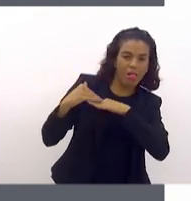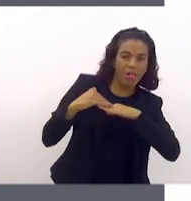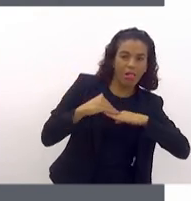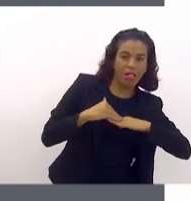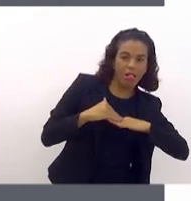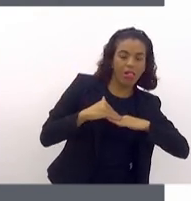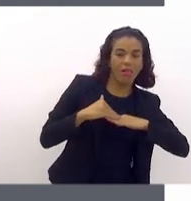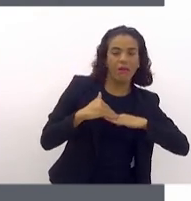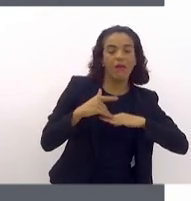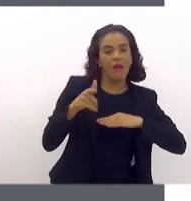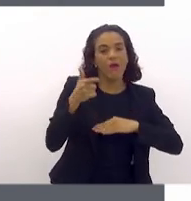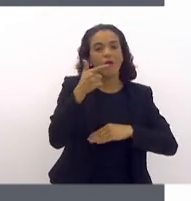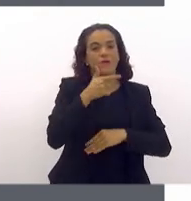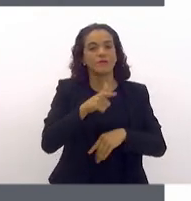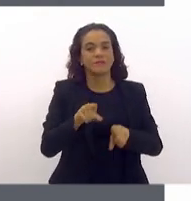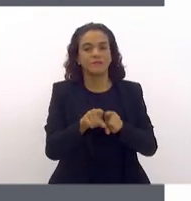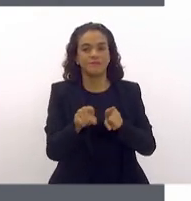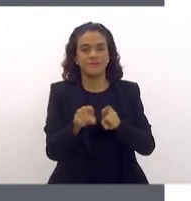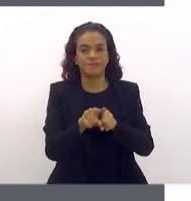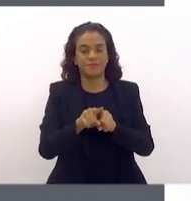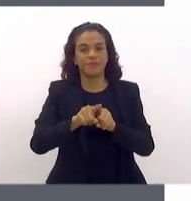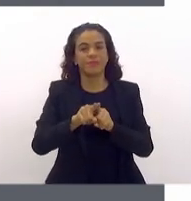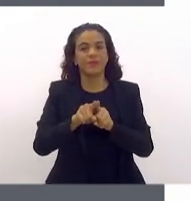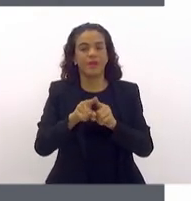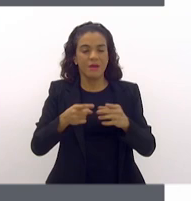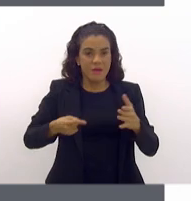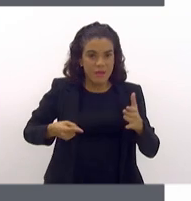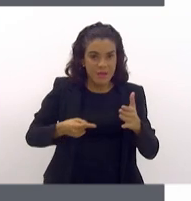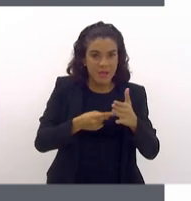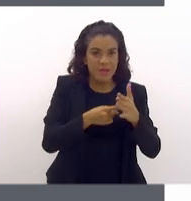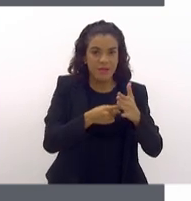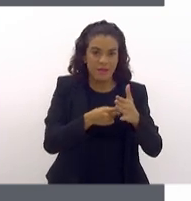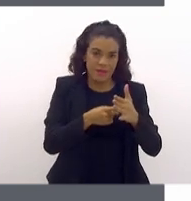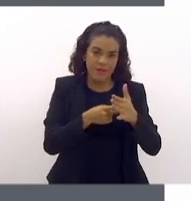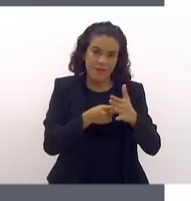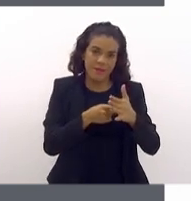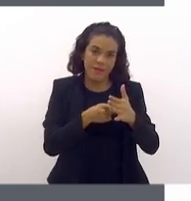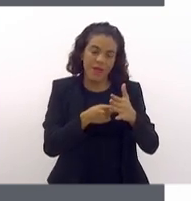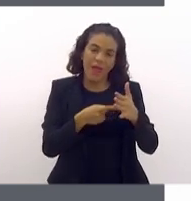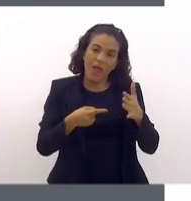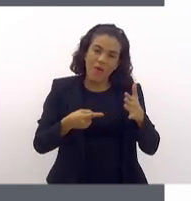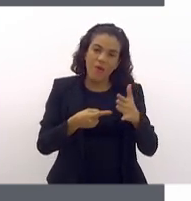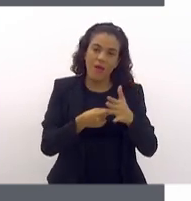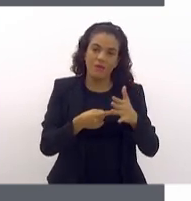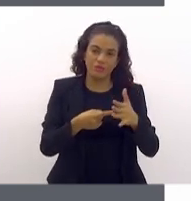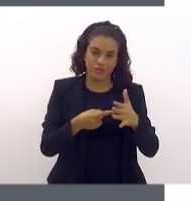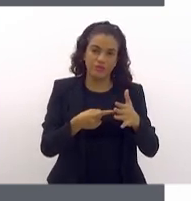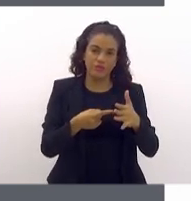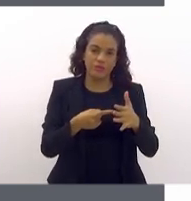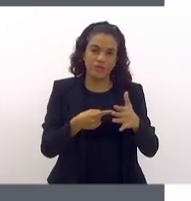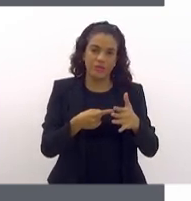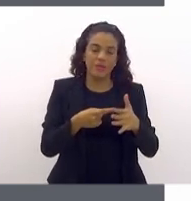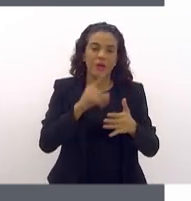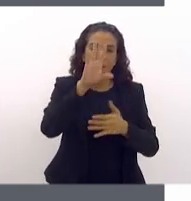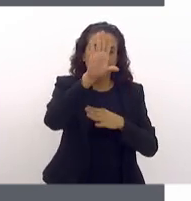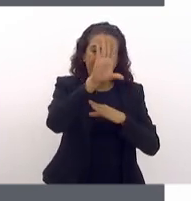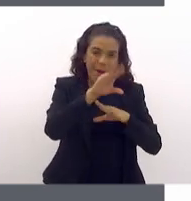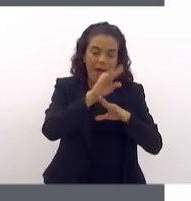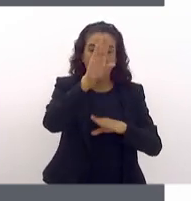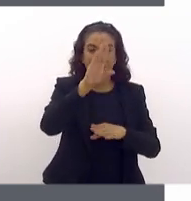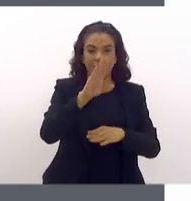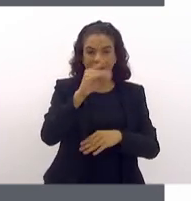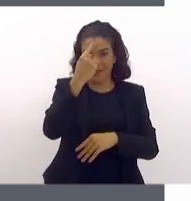também consiga reportar isso. Ela faz uma espécie de hash, que é uma impressão digital da foto. Isso tudo